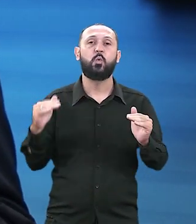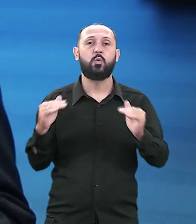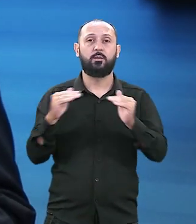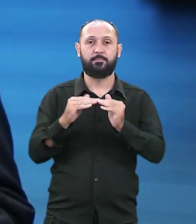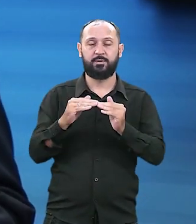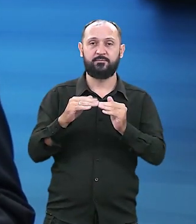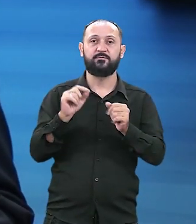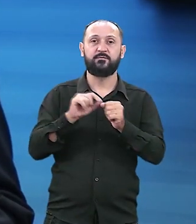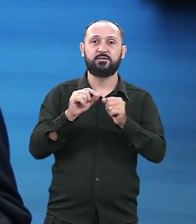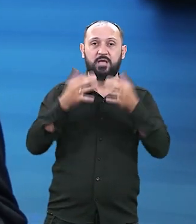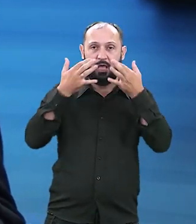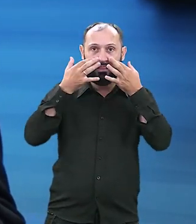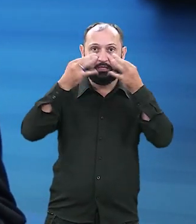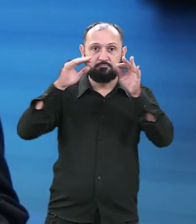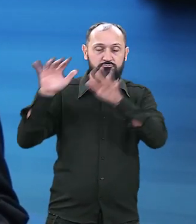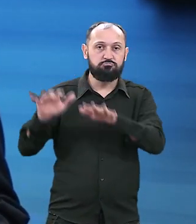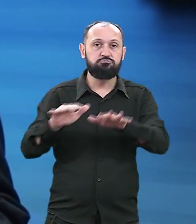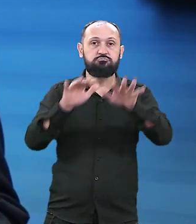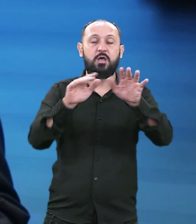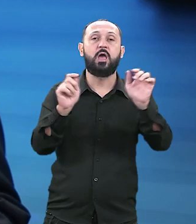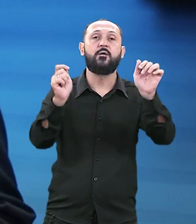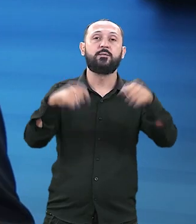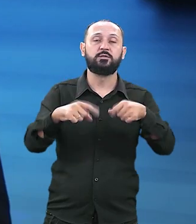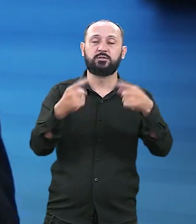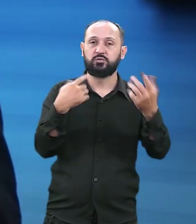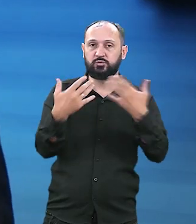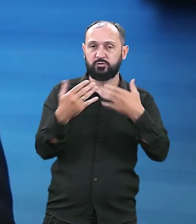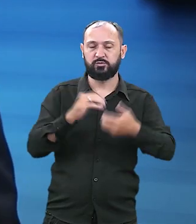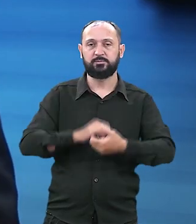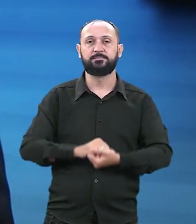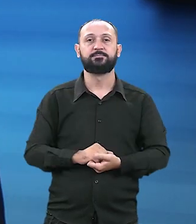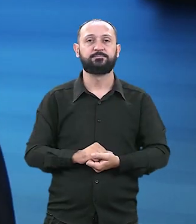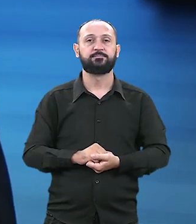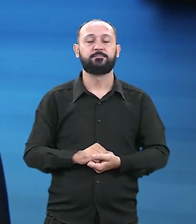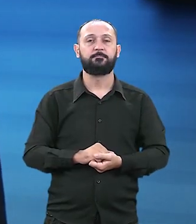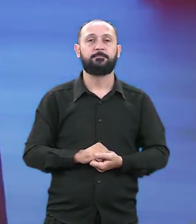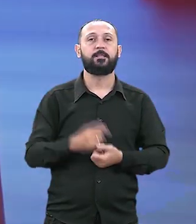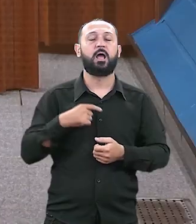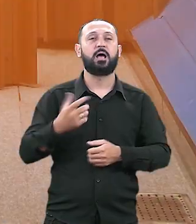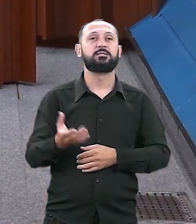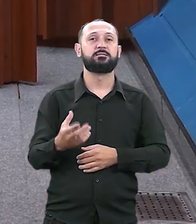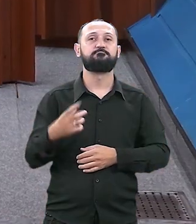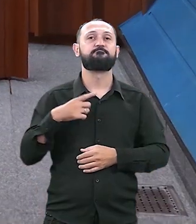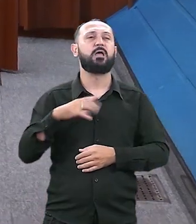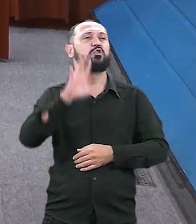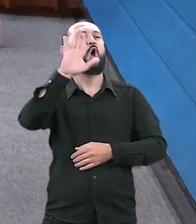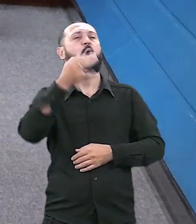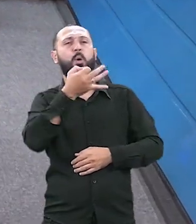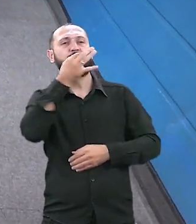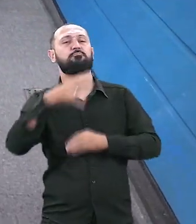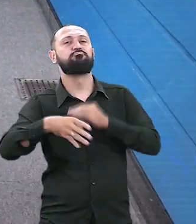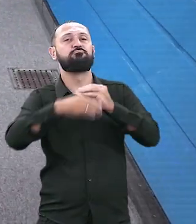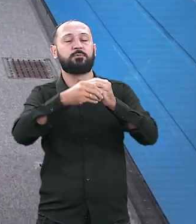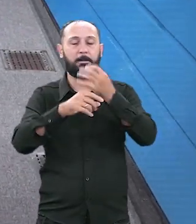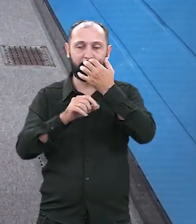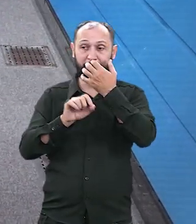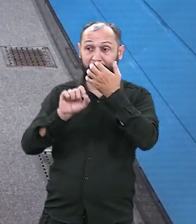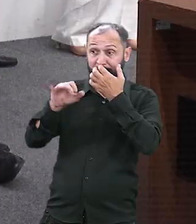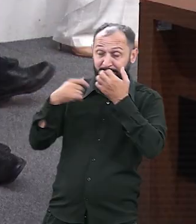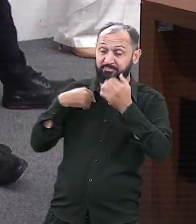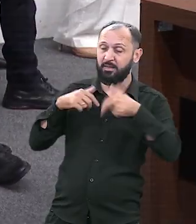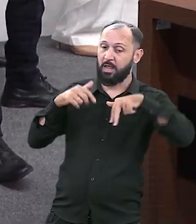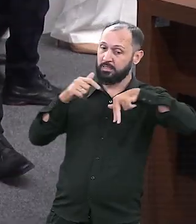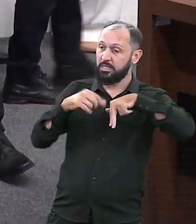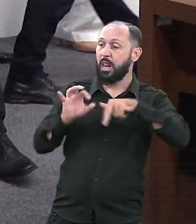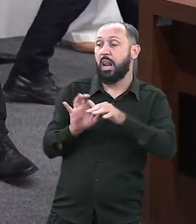falas sejam concisas, mantendo a atenção do público e a eficiência nas discussões. Há partes podem acontecer, e cada